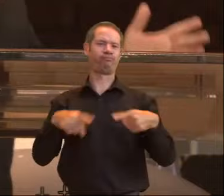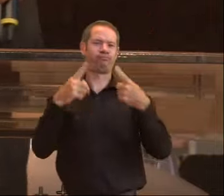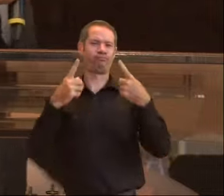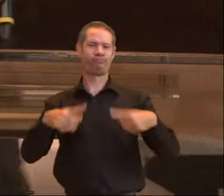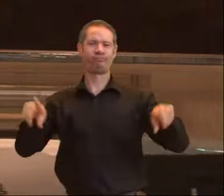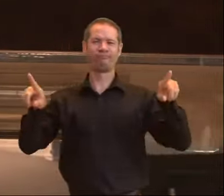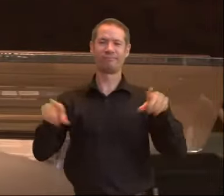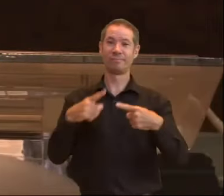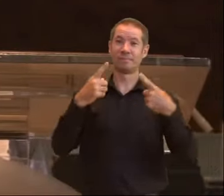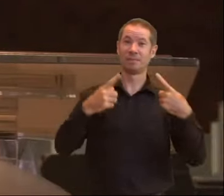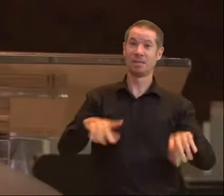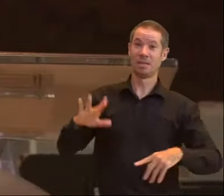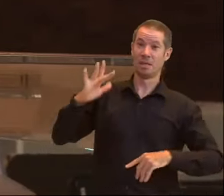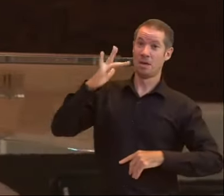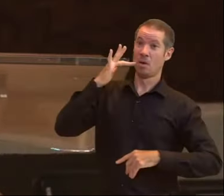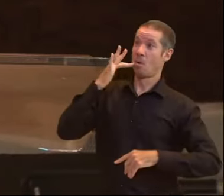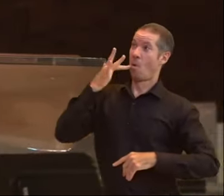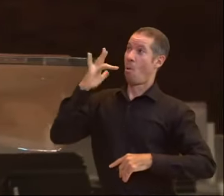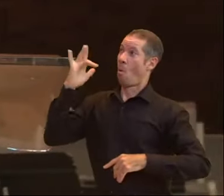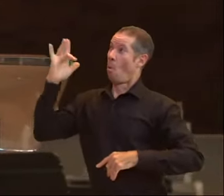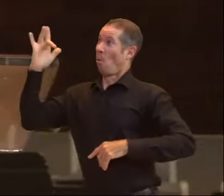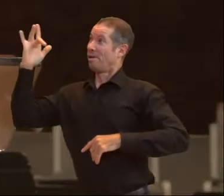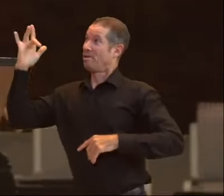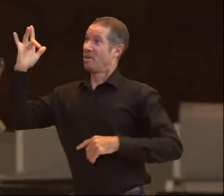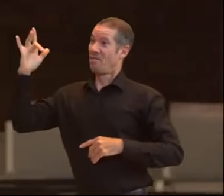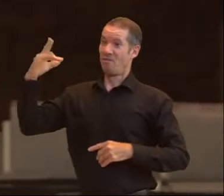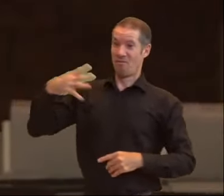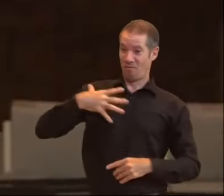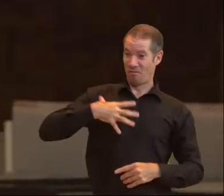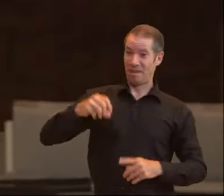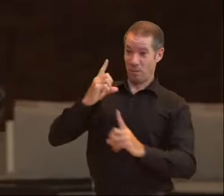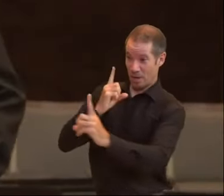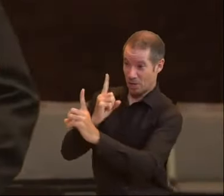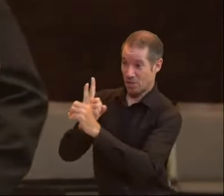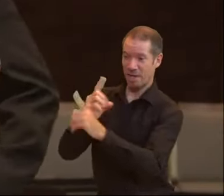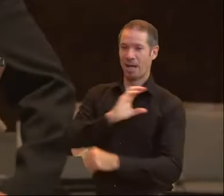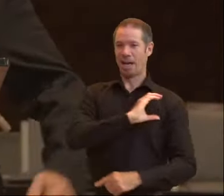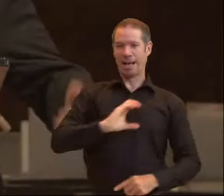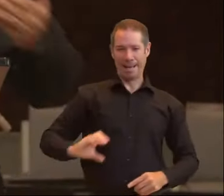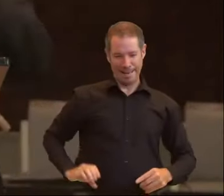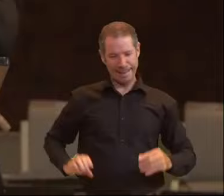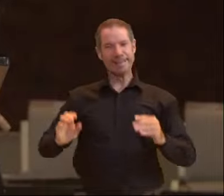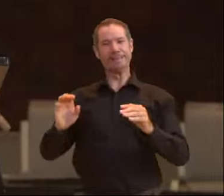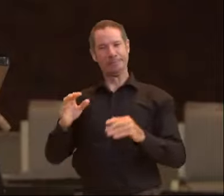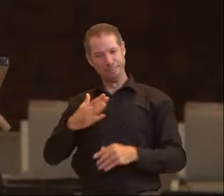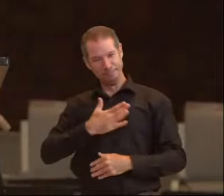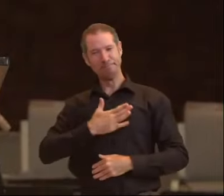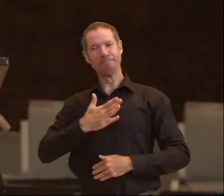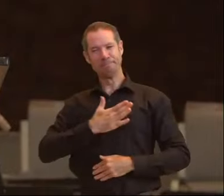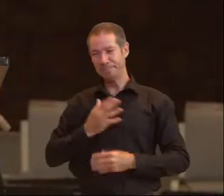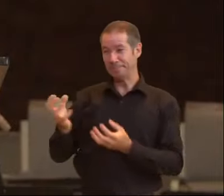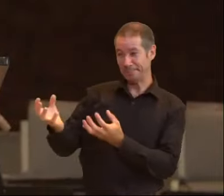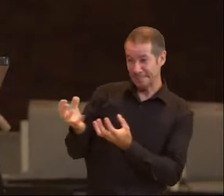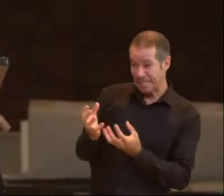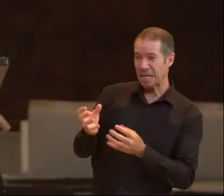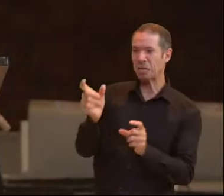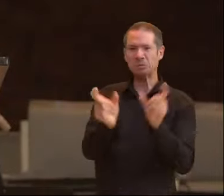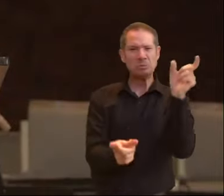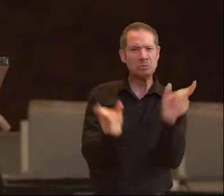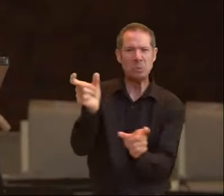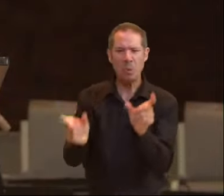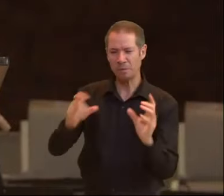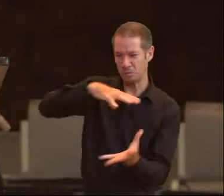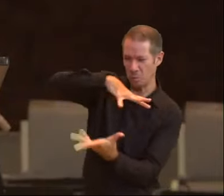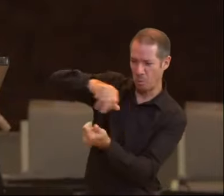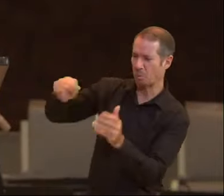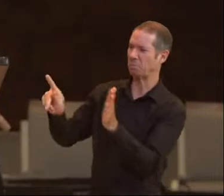que tesouros infindos achei, Cristo para mim, Cristo para mim. Queiram os homens um mundo